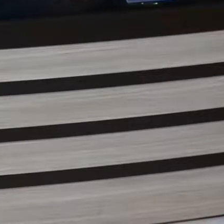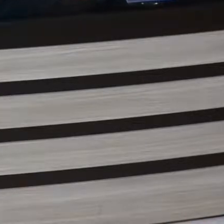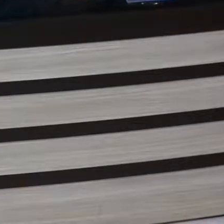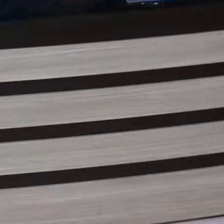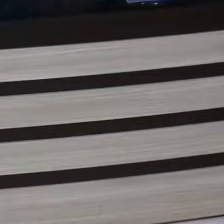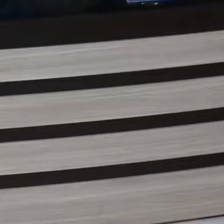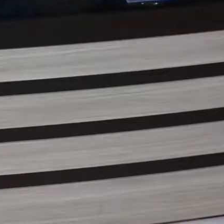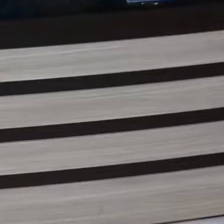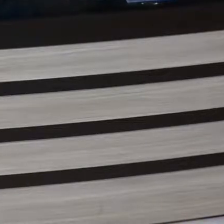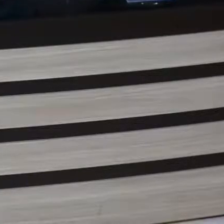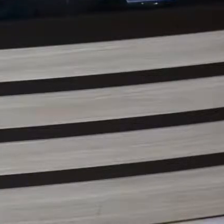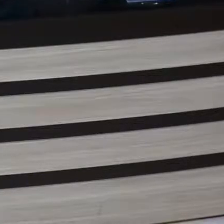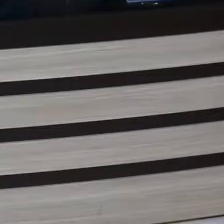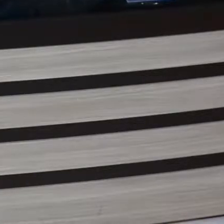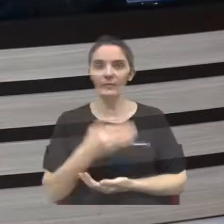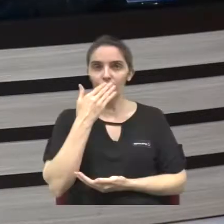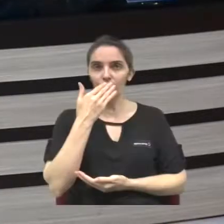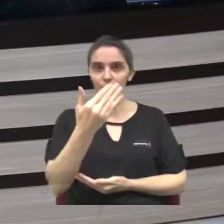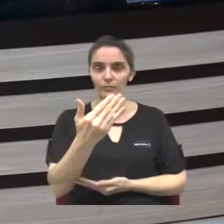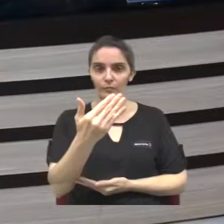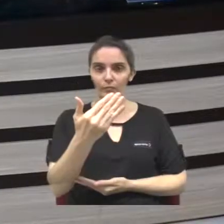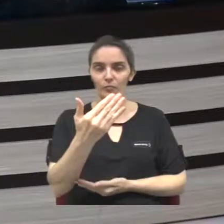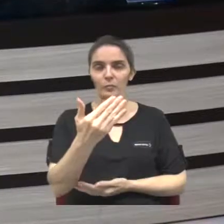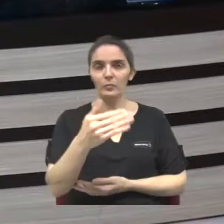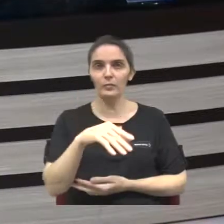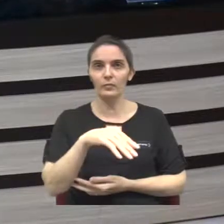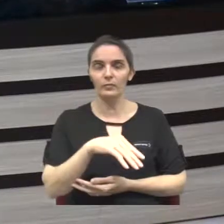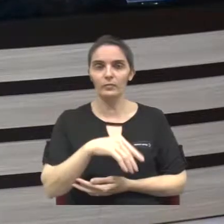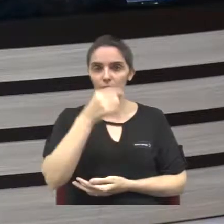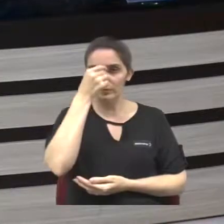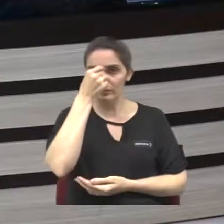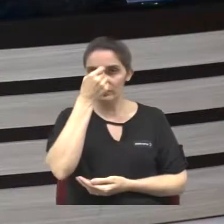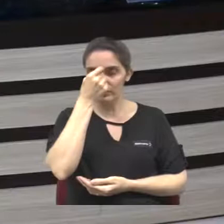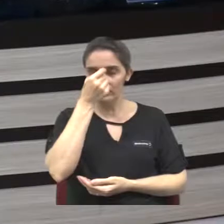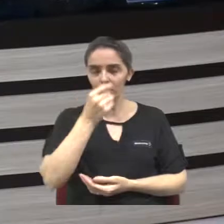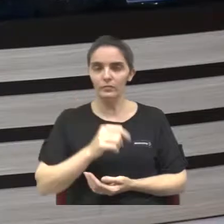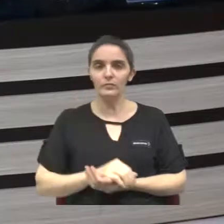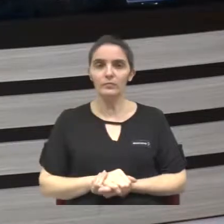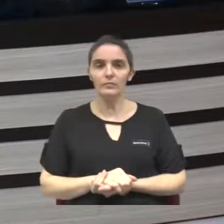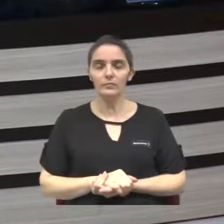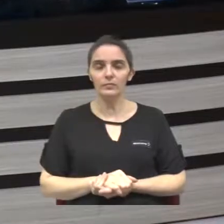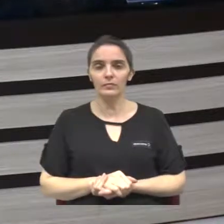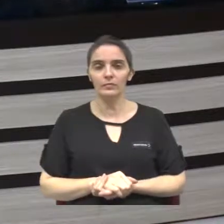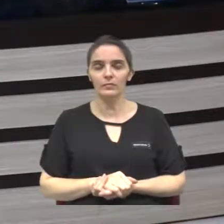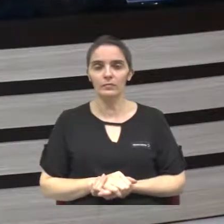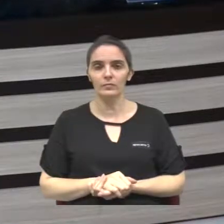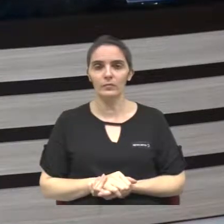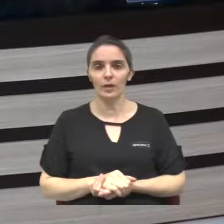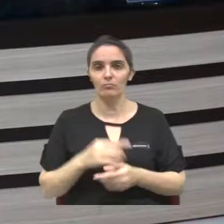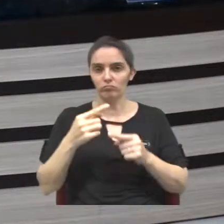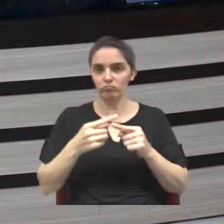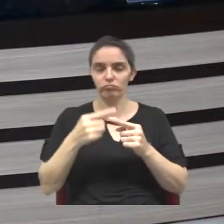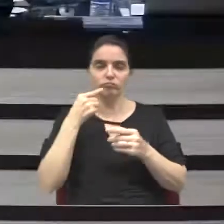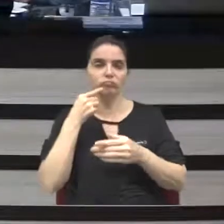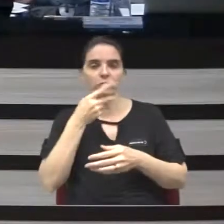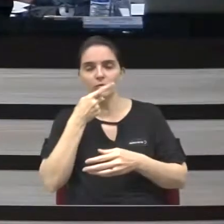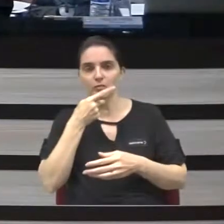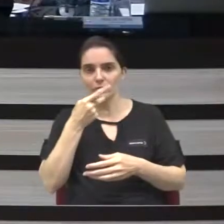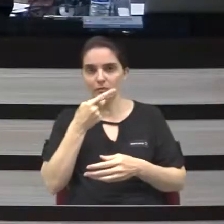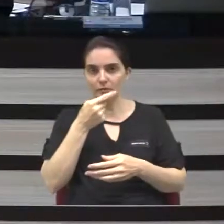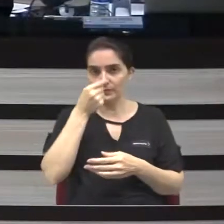Questão de ordem, presidente. Uma questão de ordem, já que o vereador Jorge foi citado dentro do pedido dele. Vou dar uma questão de ordem, vereador.